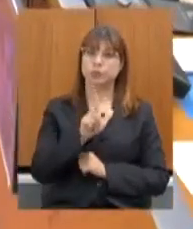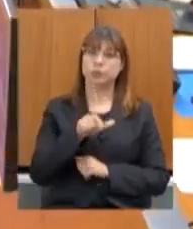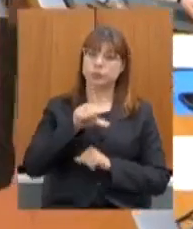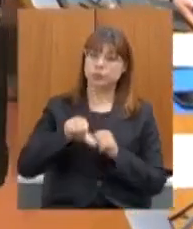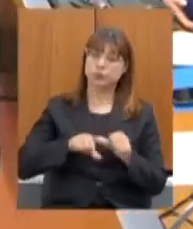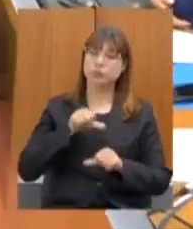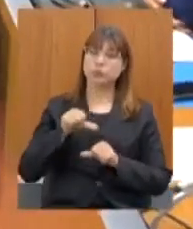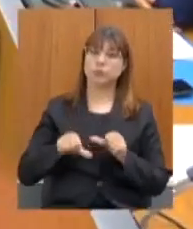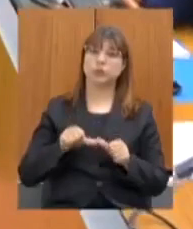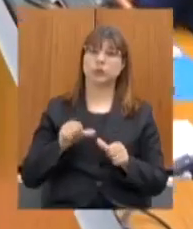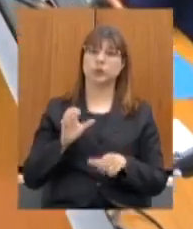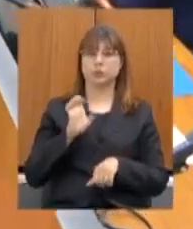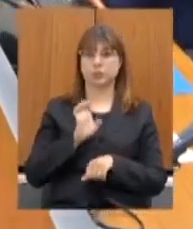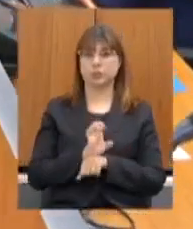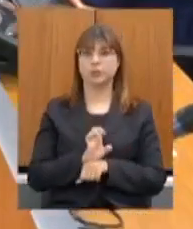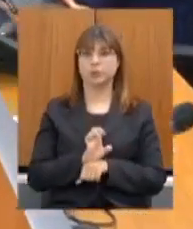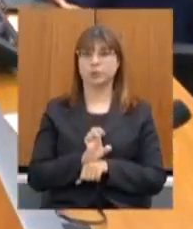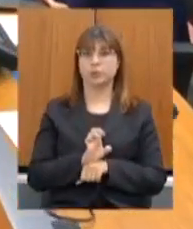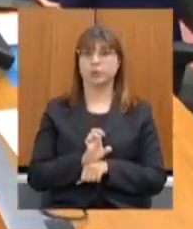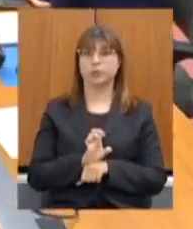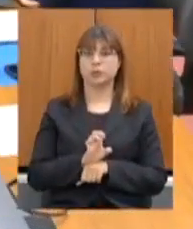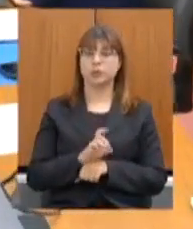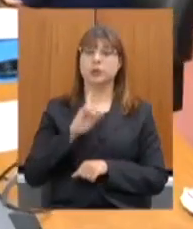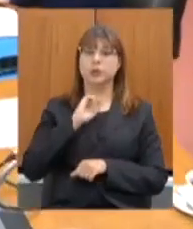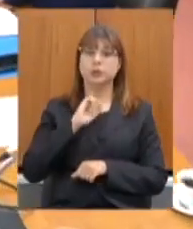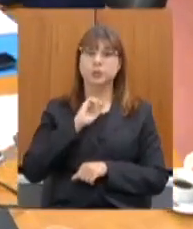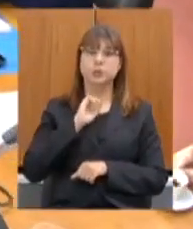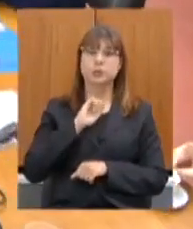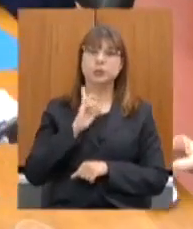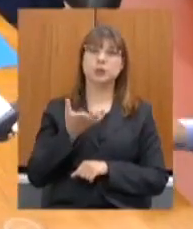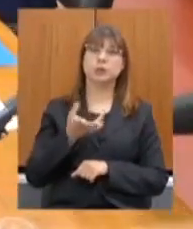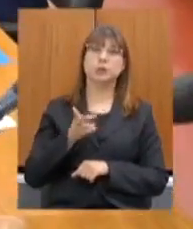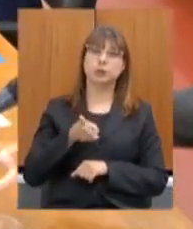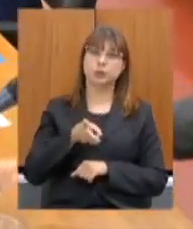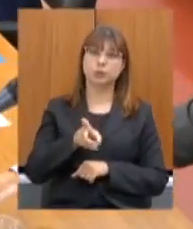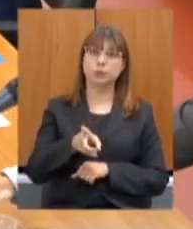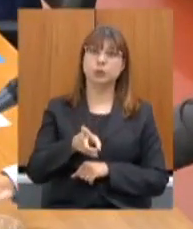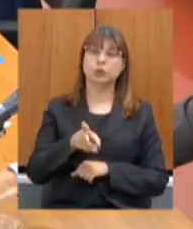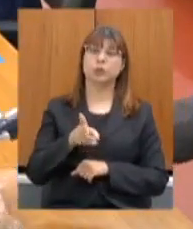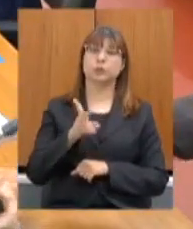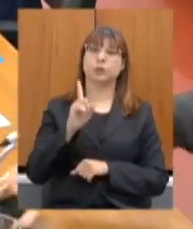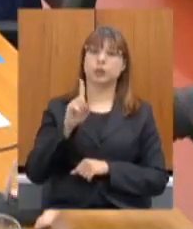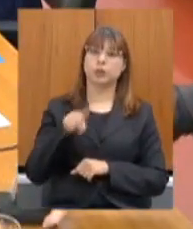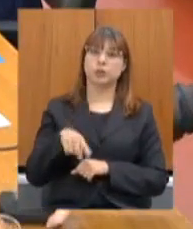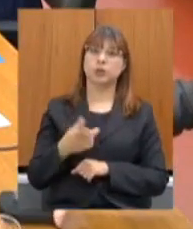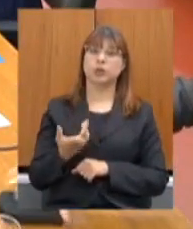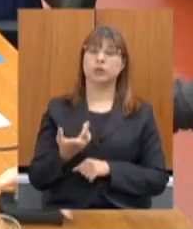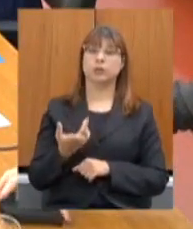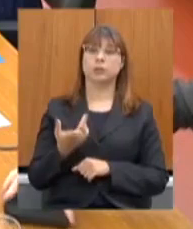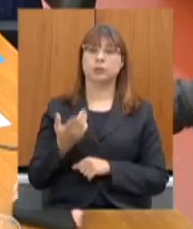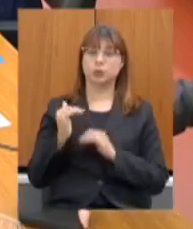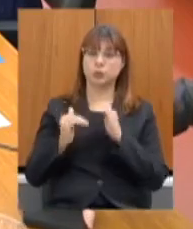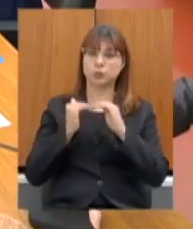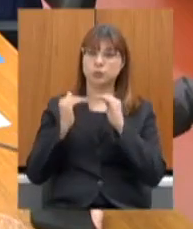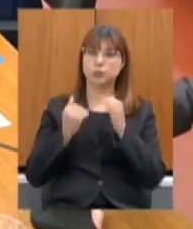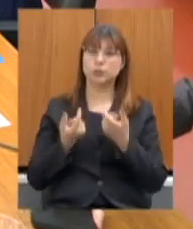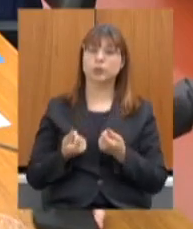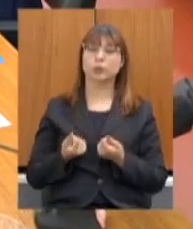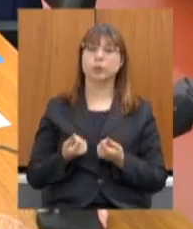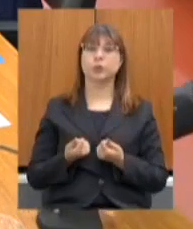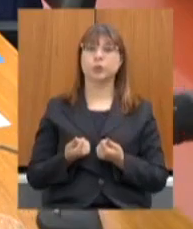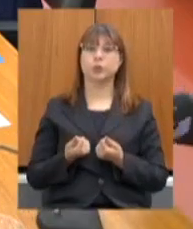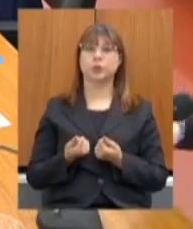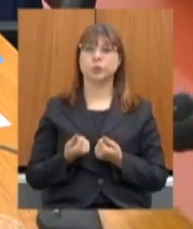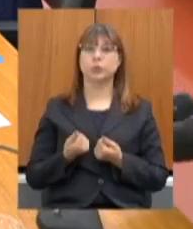recolocar Minas Gerais na posição que ela jamais deveria ter saído, de pioneirismo, de desenvolvimento econômico,